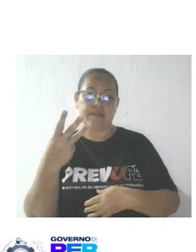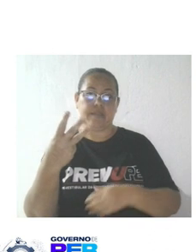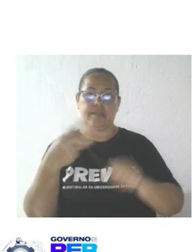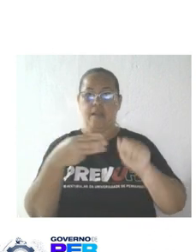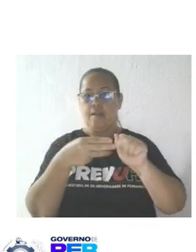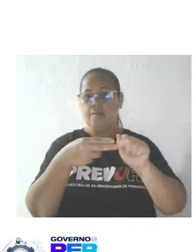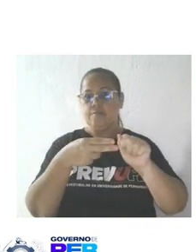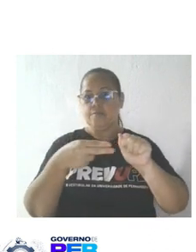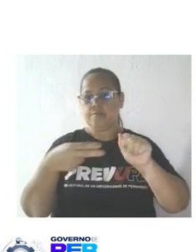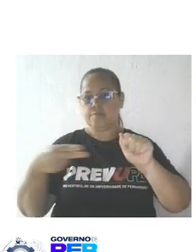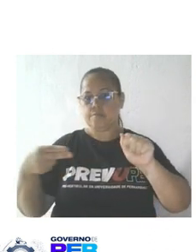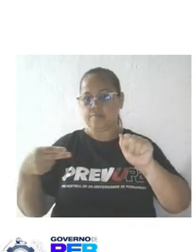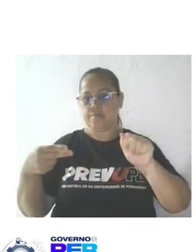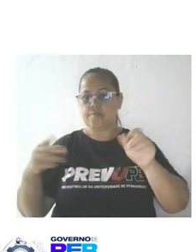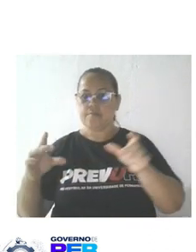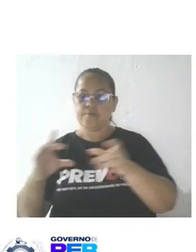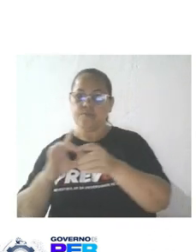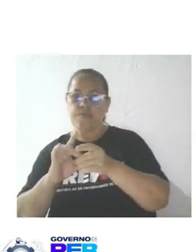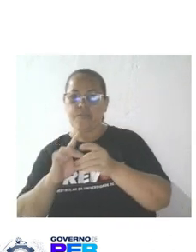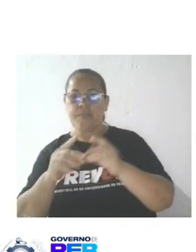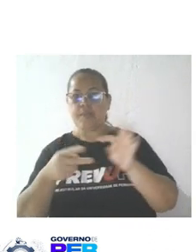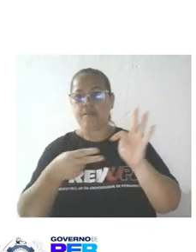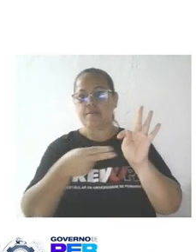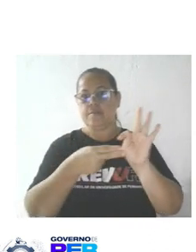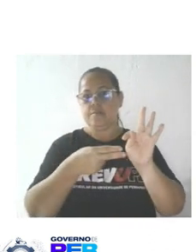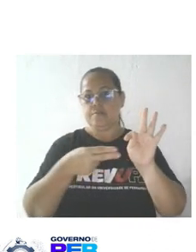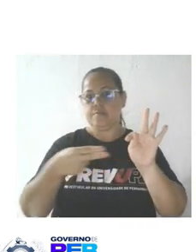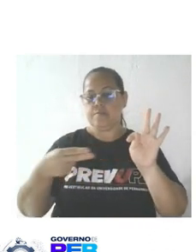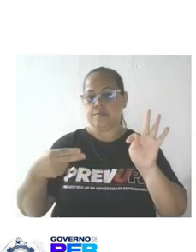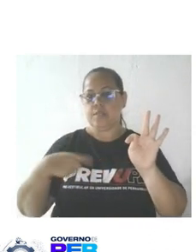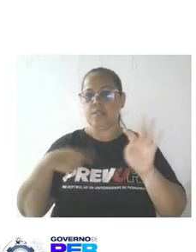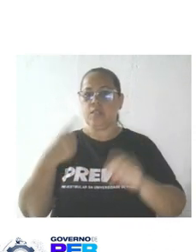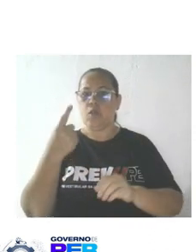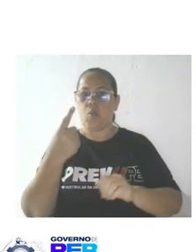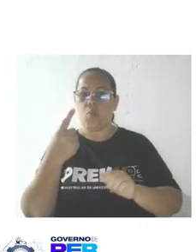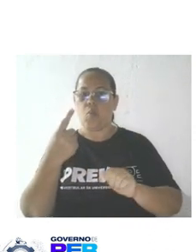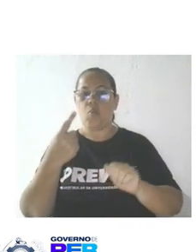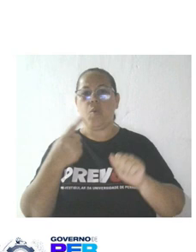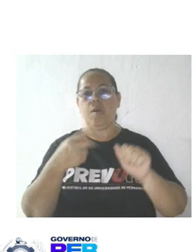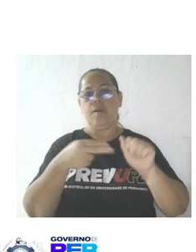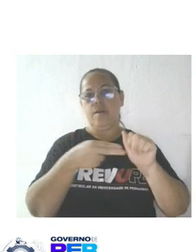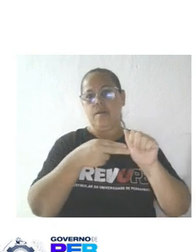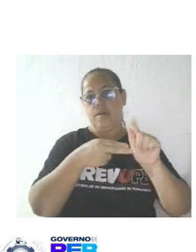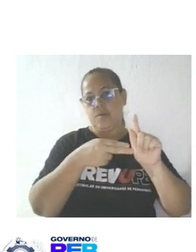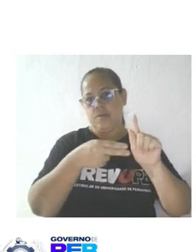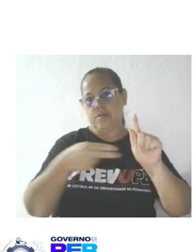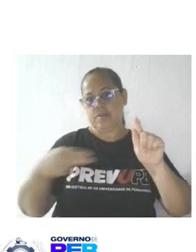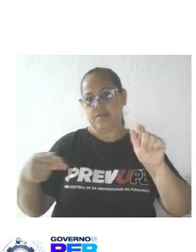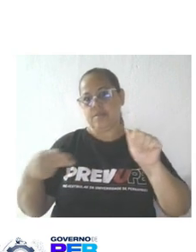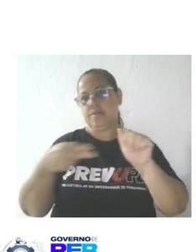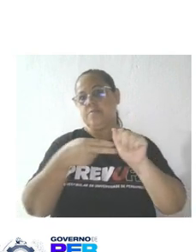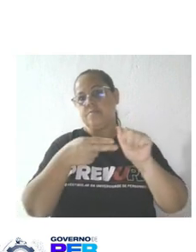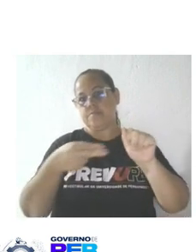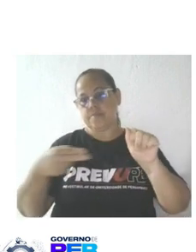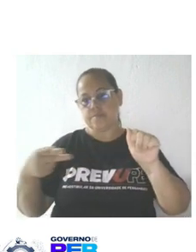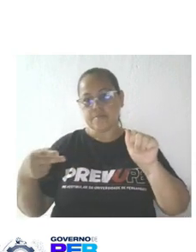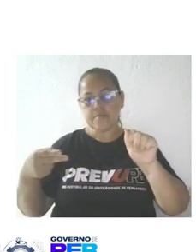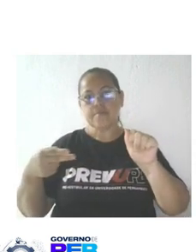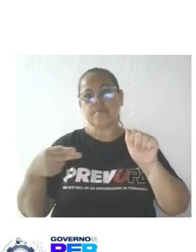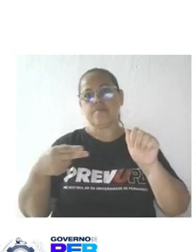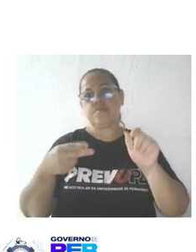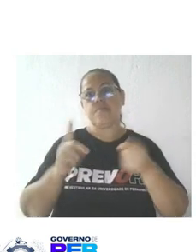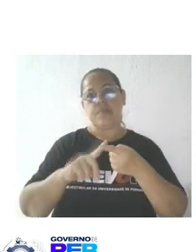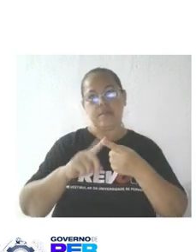ligadas às três timinas. Eu tenho uma guanina e adenina e uma timina também complementando do outro lado aqui, de maneira